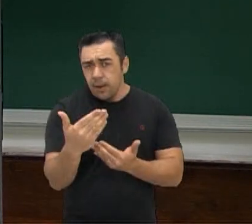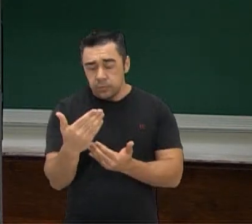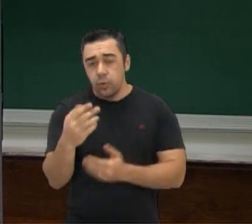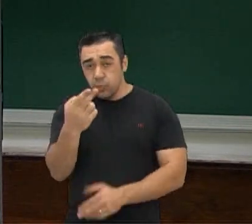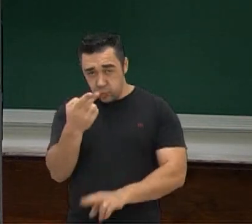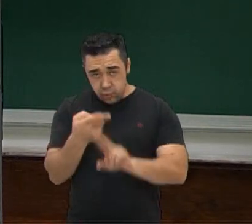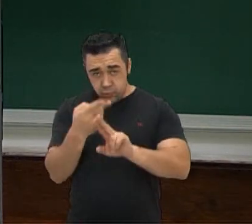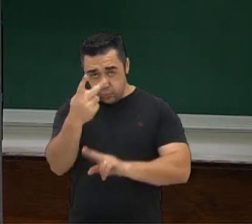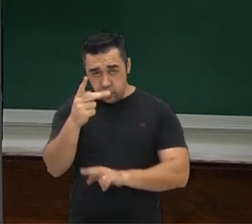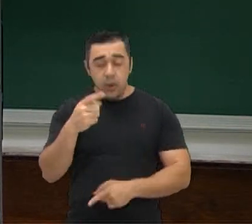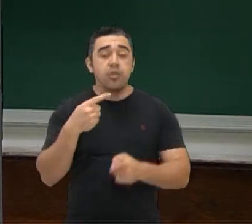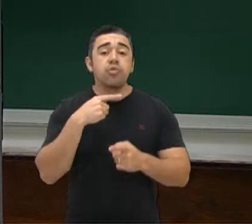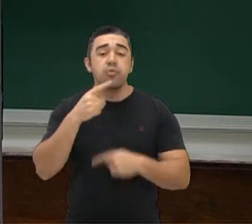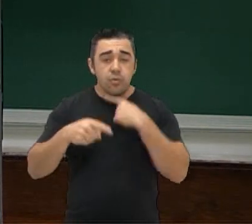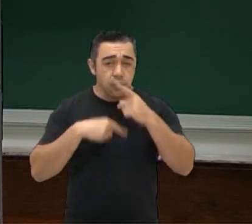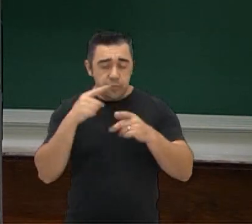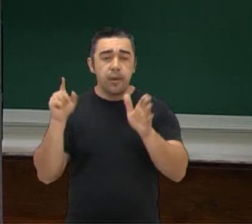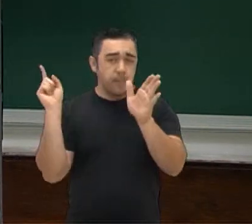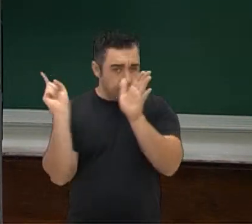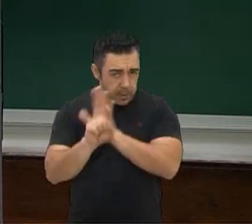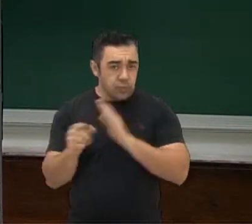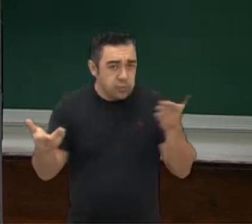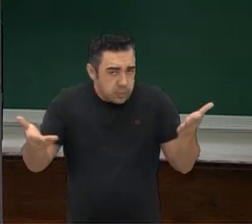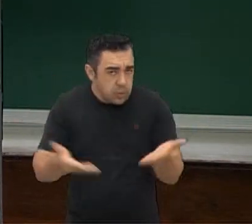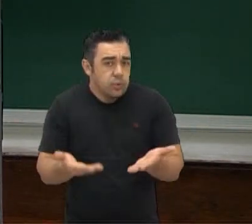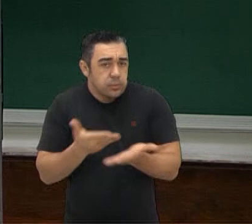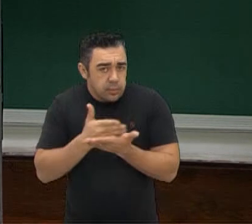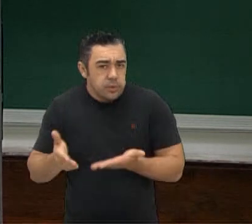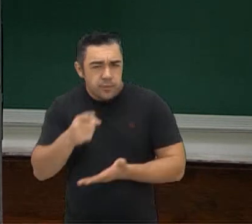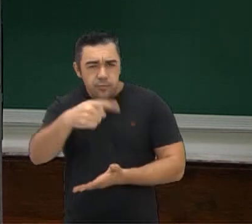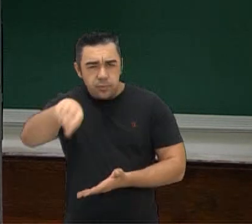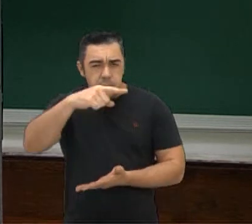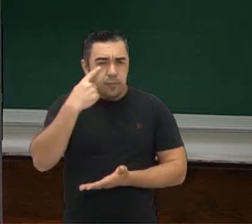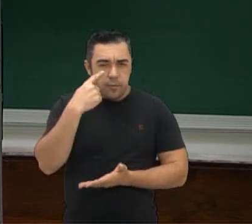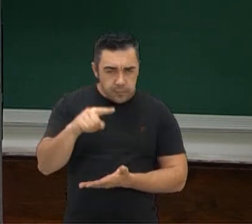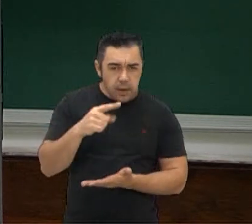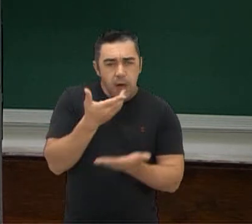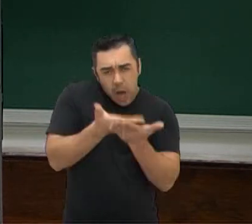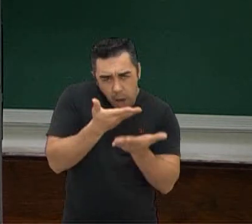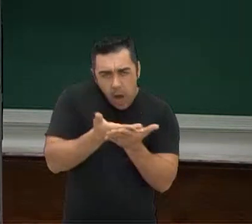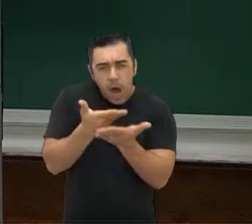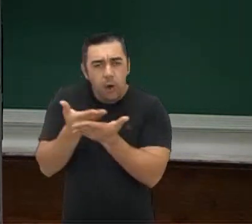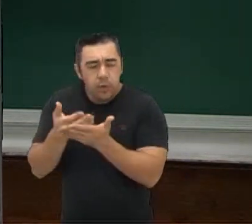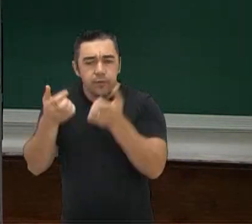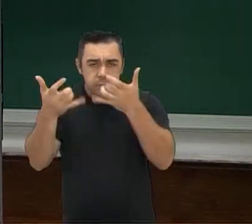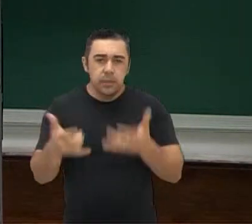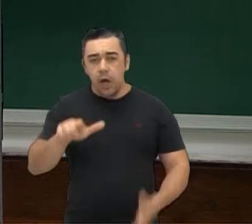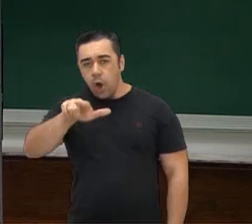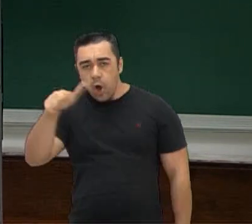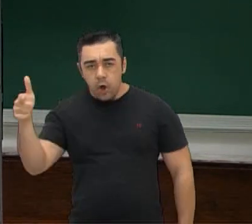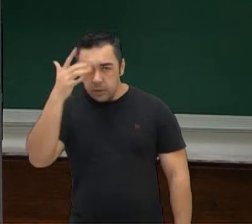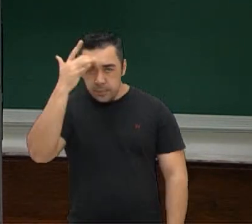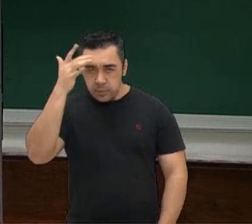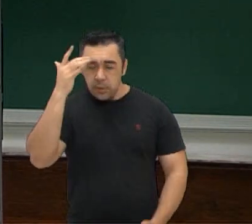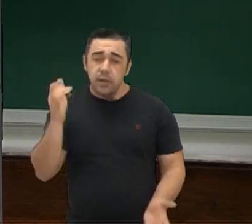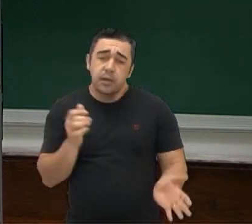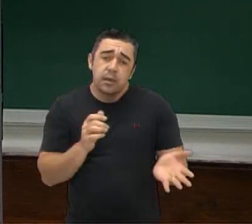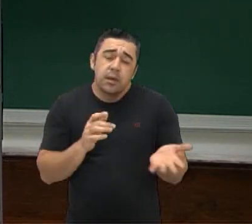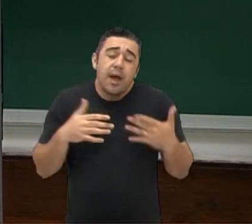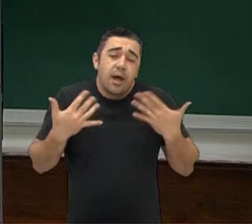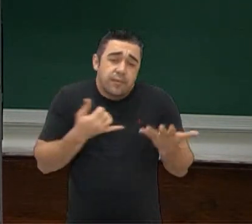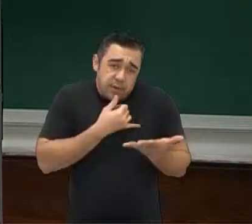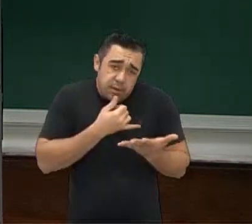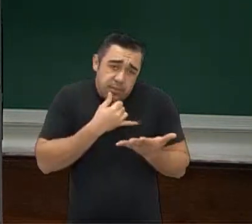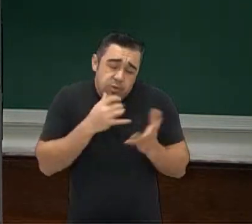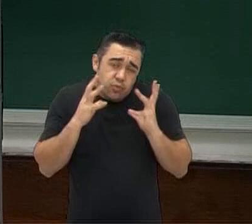usou a tua dúvida aqui para fazer uma pergunta de um quiz aqui pra gente, tá? Vocês vão ver que ao longo da aula eu vou falar de outras pessoas. Infelizmente, não dá para colocar todo mundo, e